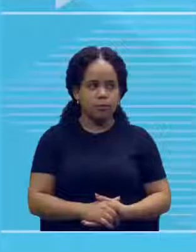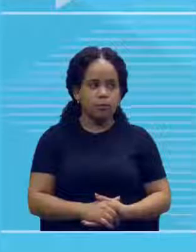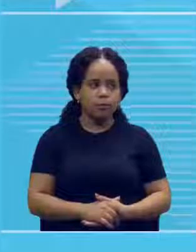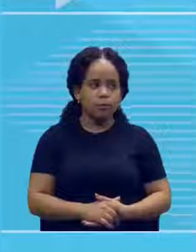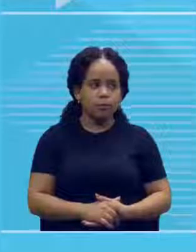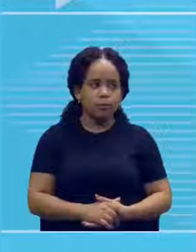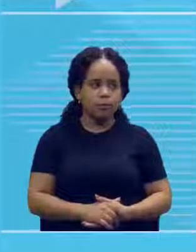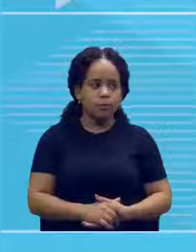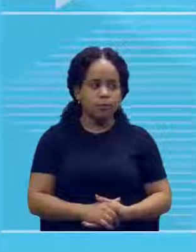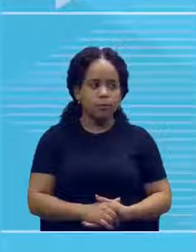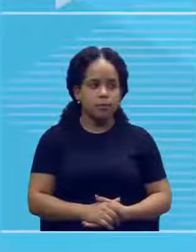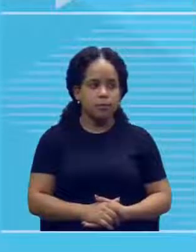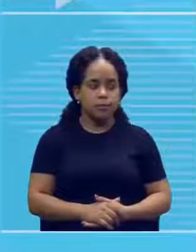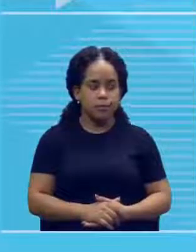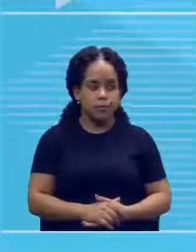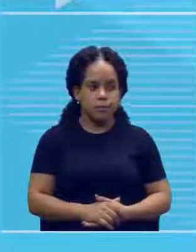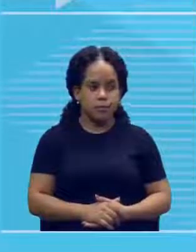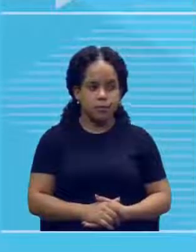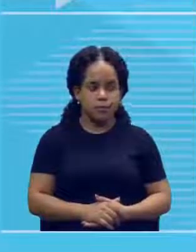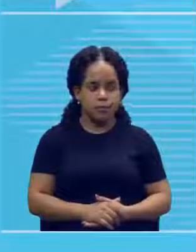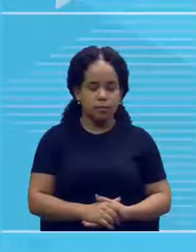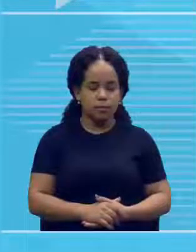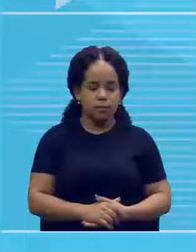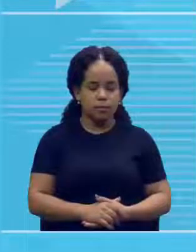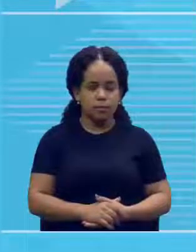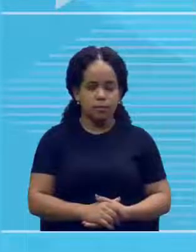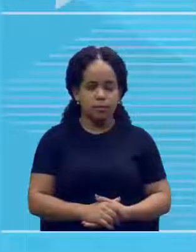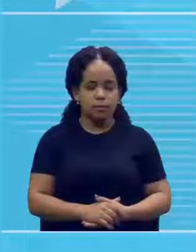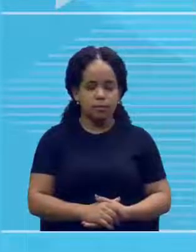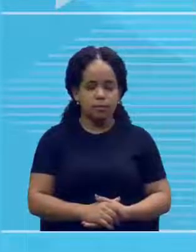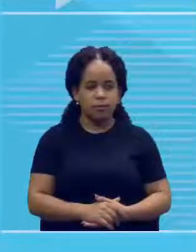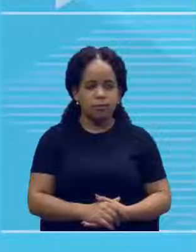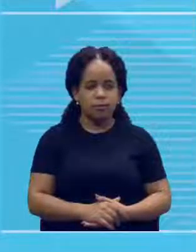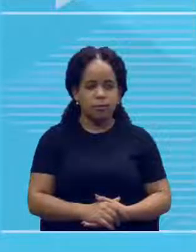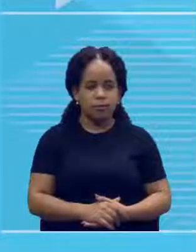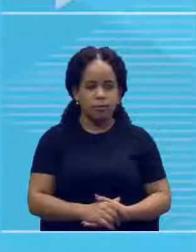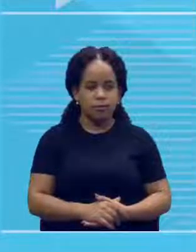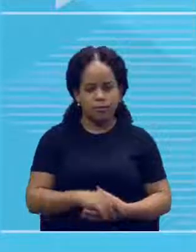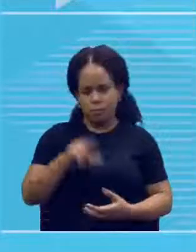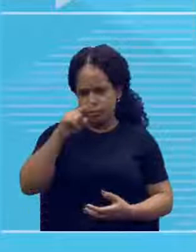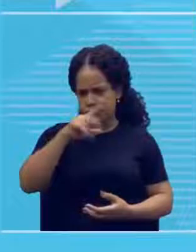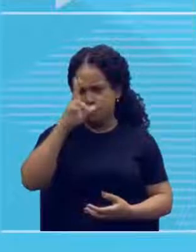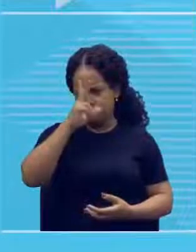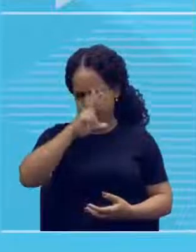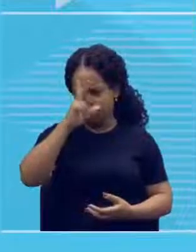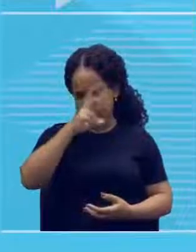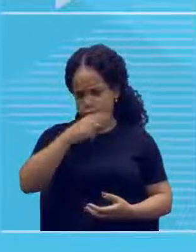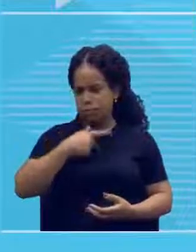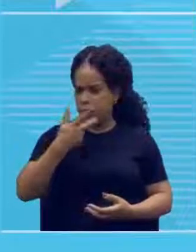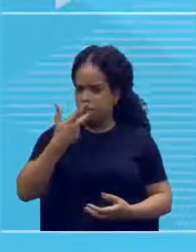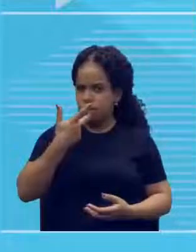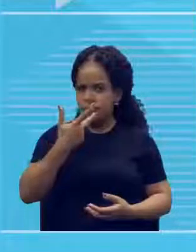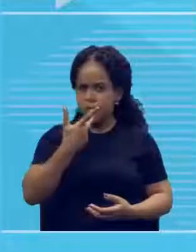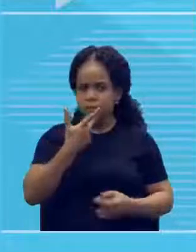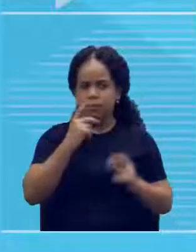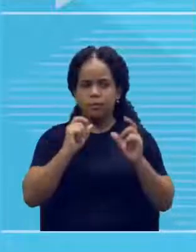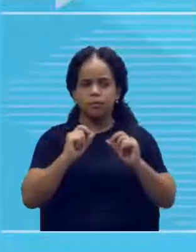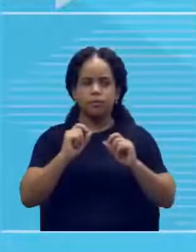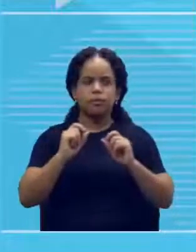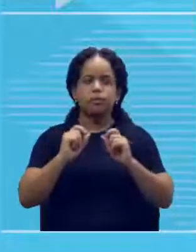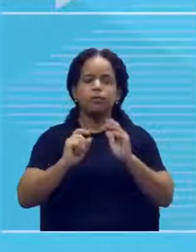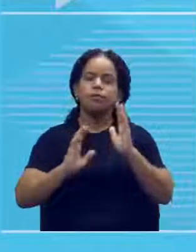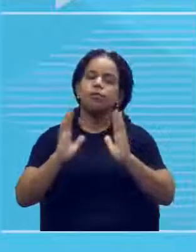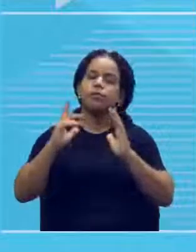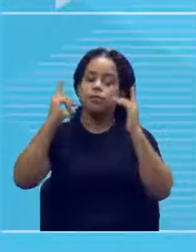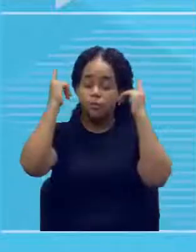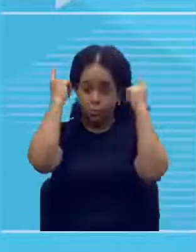de perfeição estava na harmonia entre o corpo e o espírito. Vocês lembram que eu falei que lá na